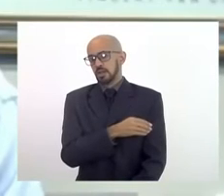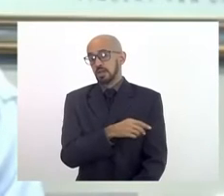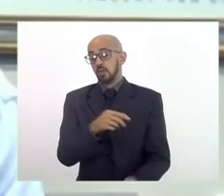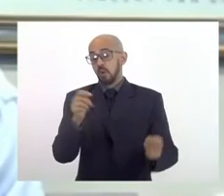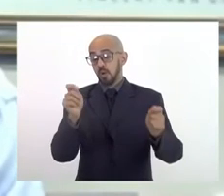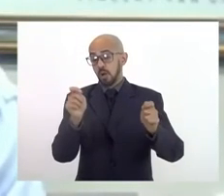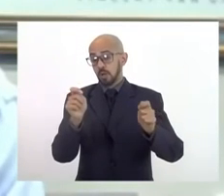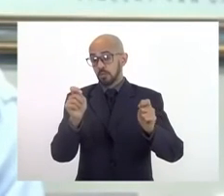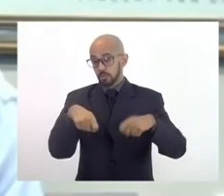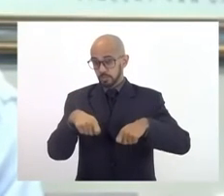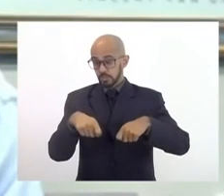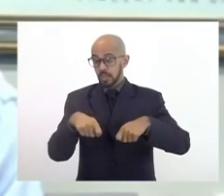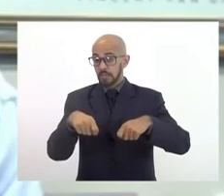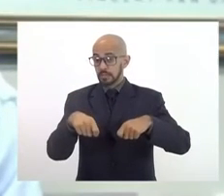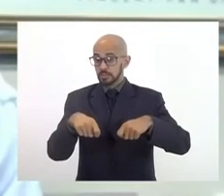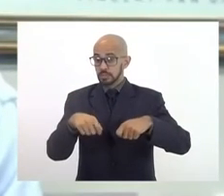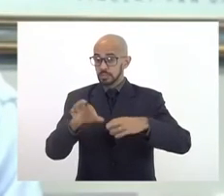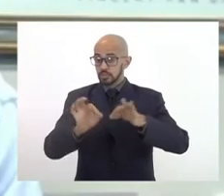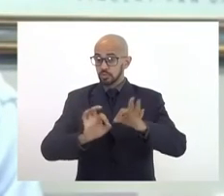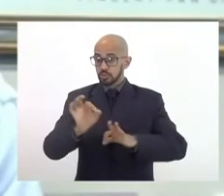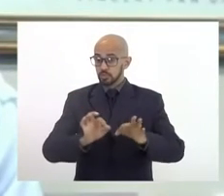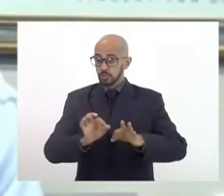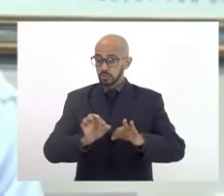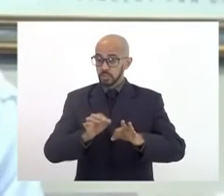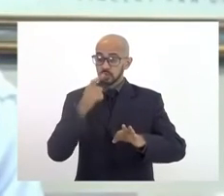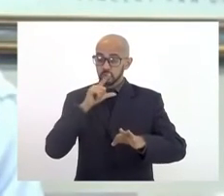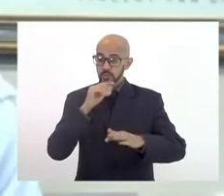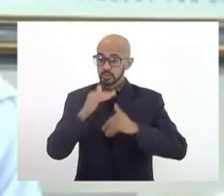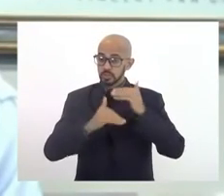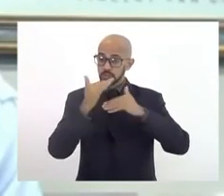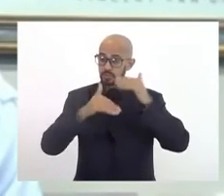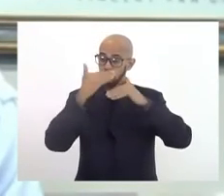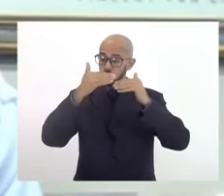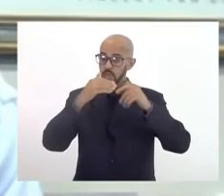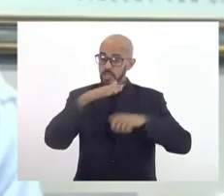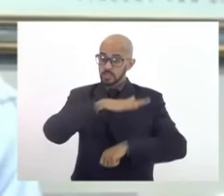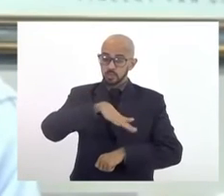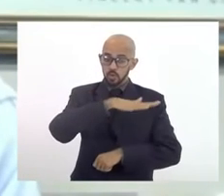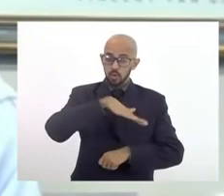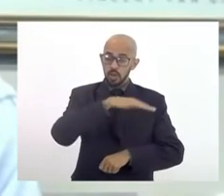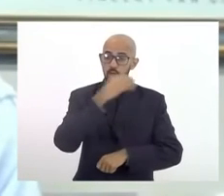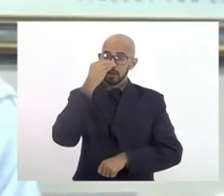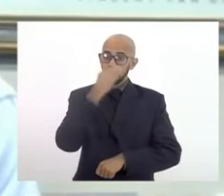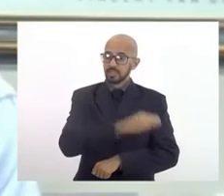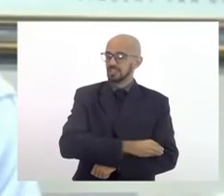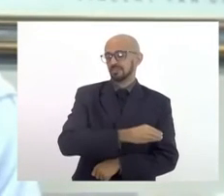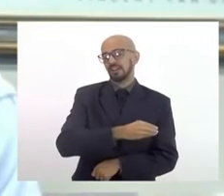projeto, de devolver um pouco a essa região tão castigada e tão esquecida.